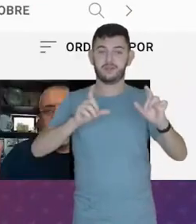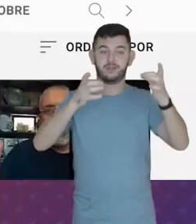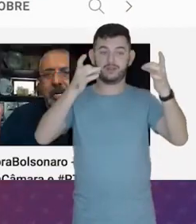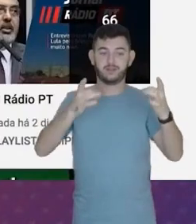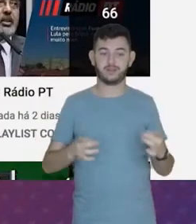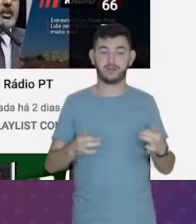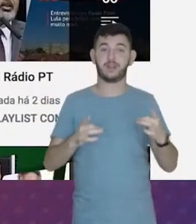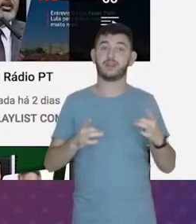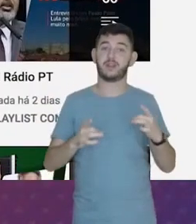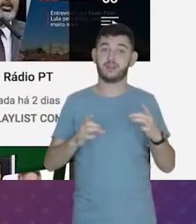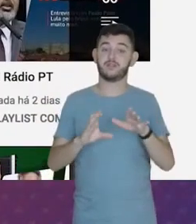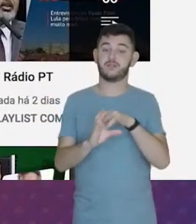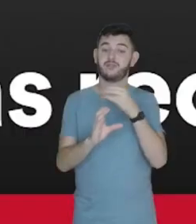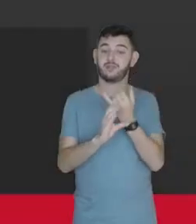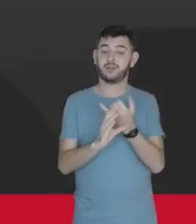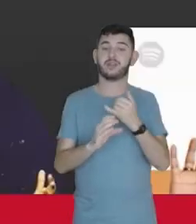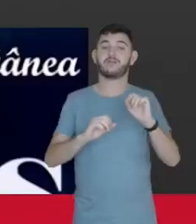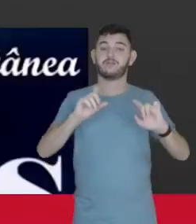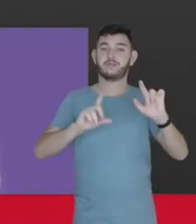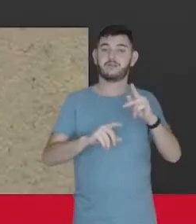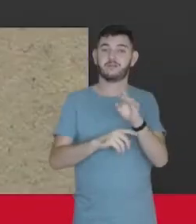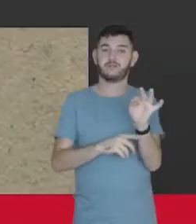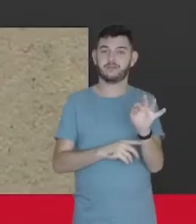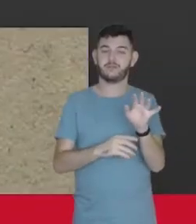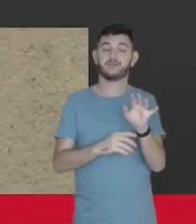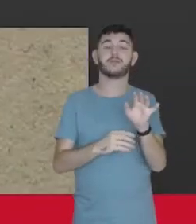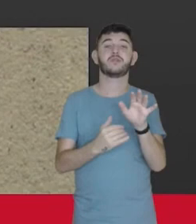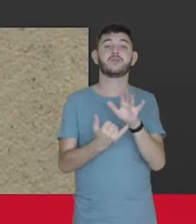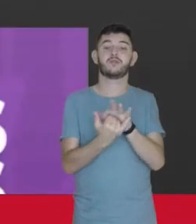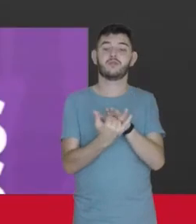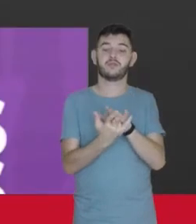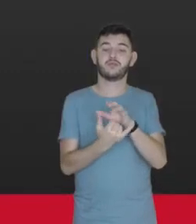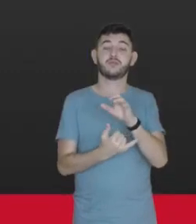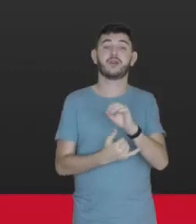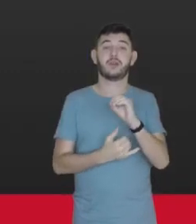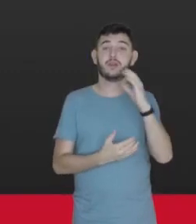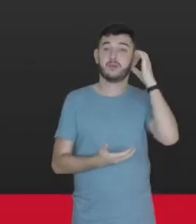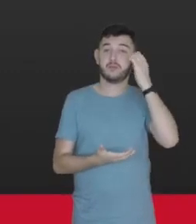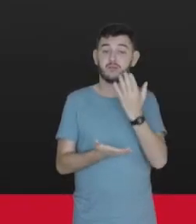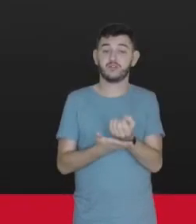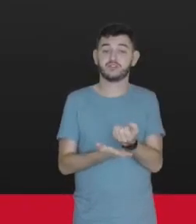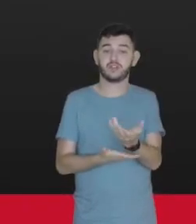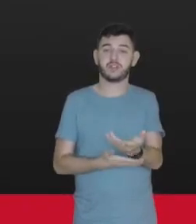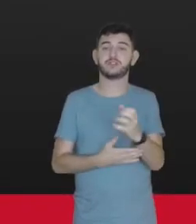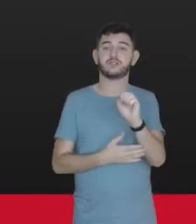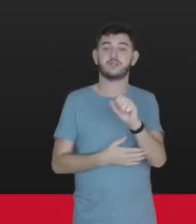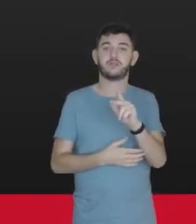por Elas Formação no canal da TV PT no YouTube e em formato de podcast no Spotify.